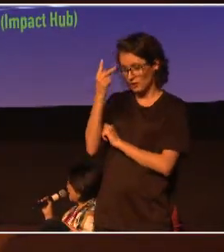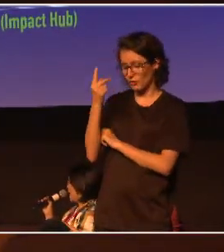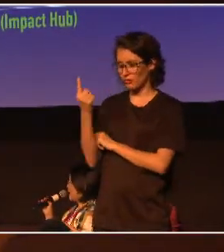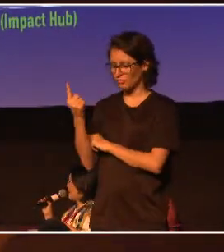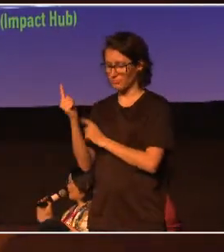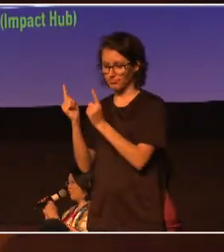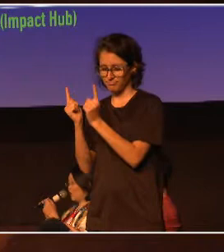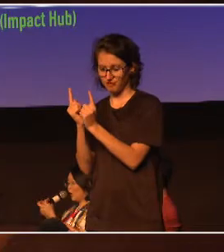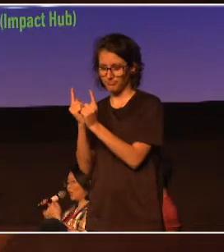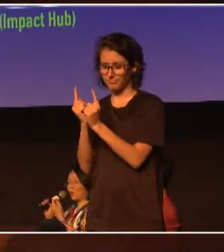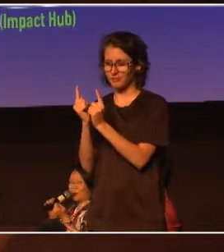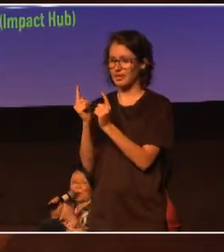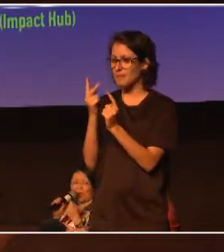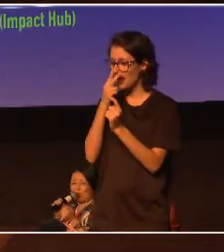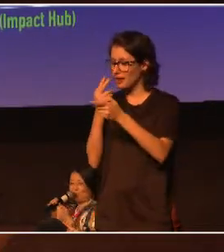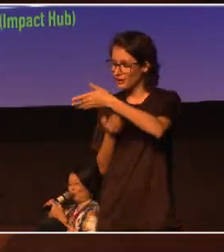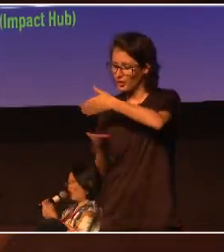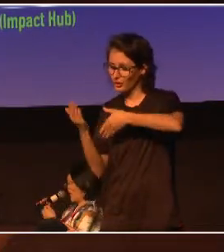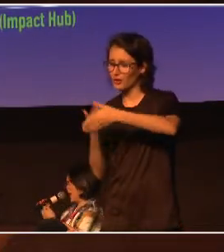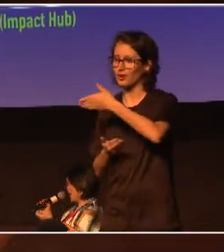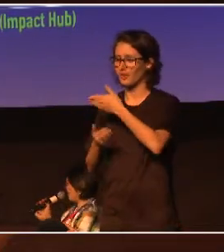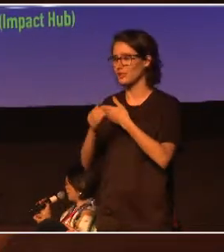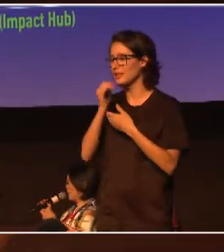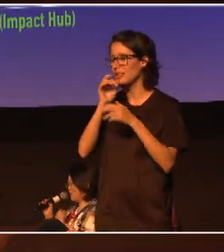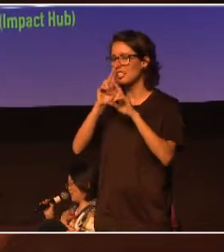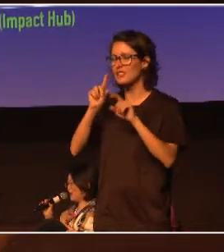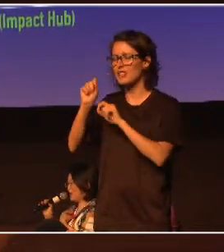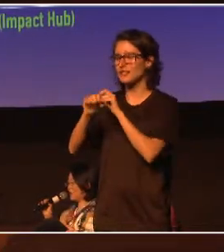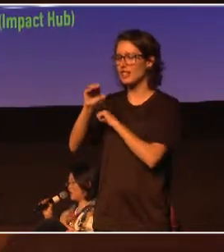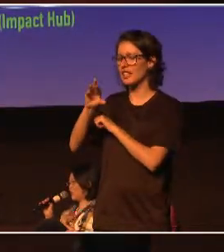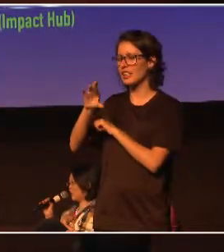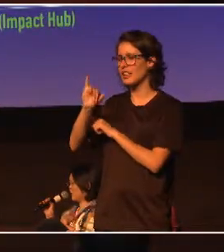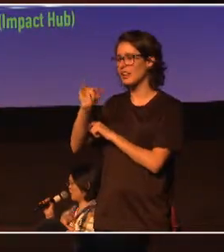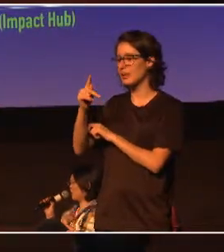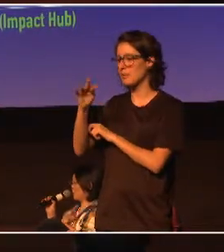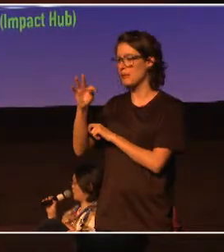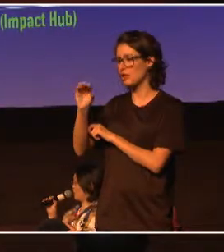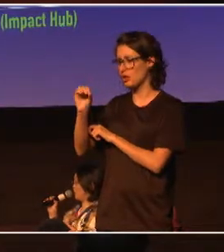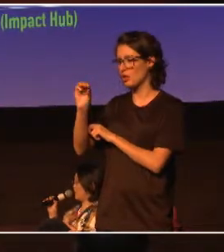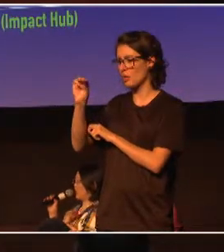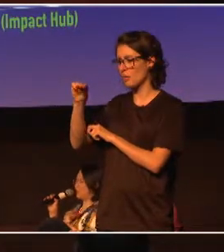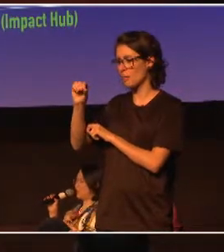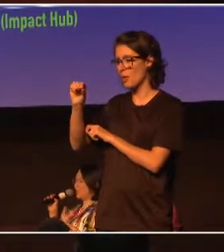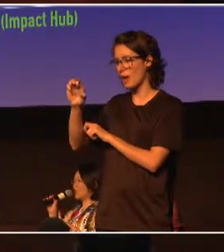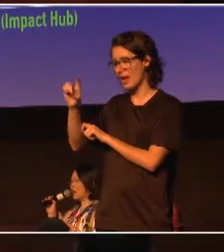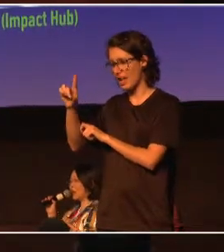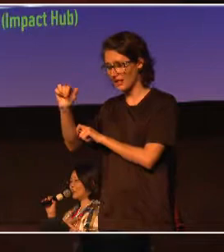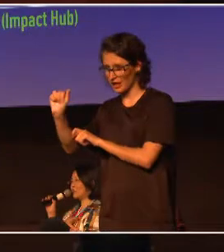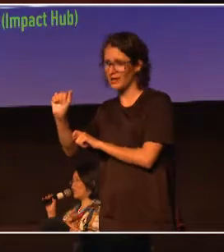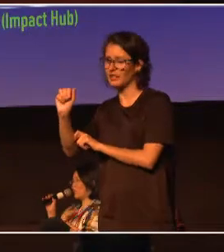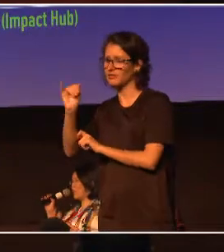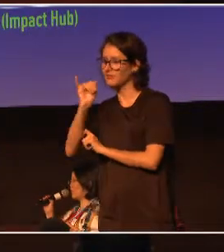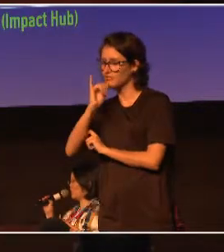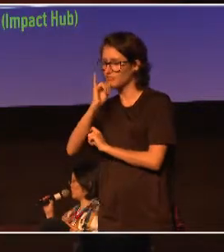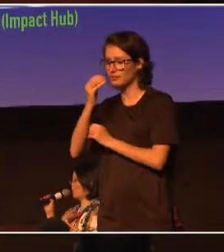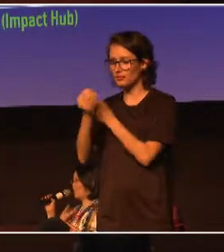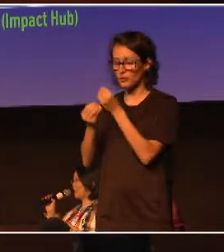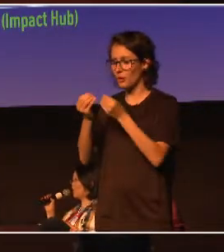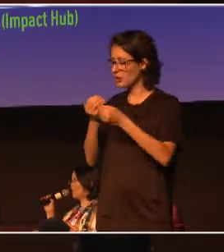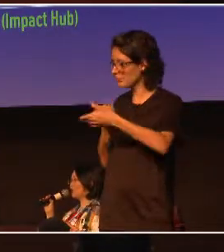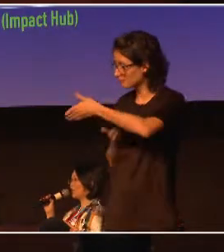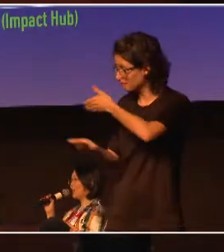para o outro. Não trocando criptomoeda no peer-to-peer, mas trocando o quê? Necessidades,